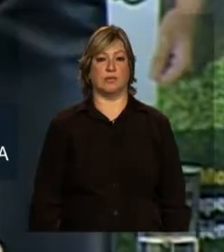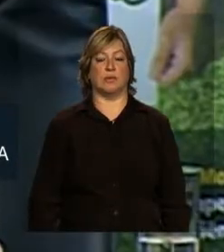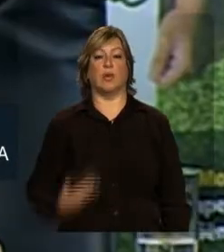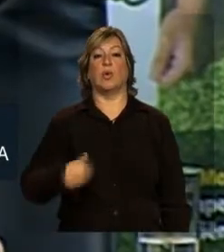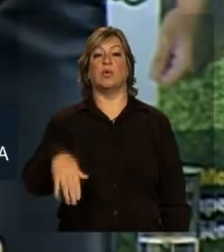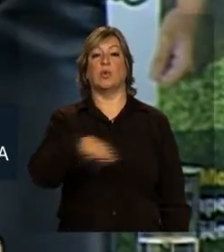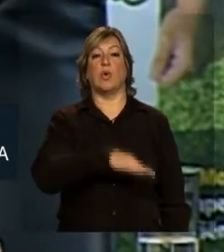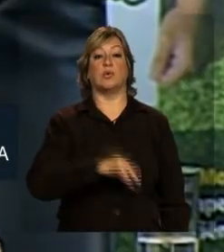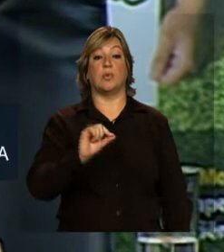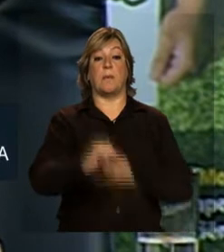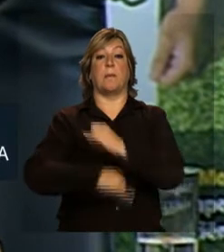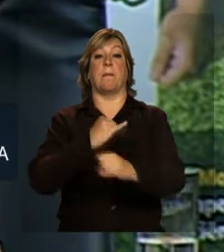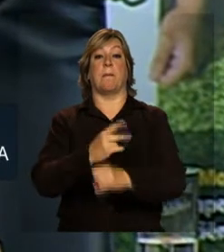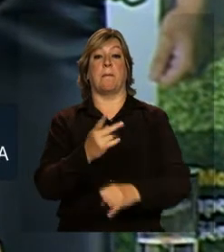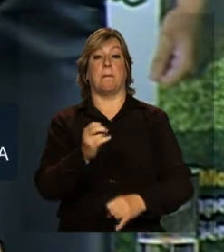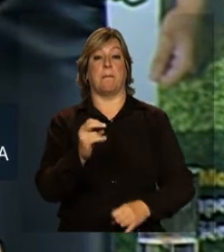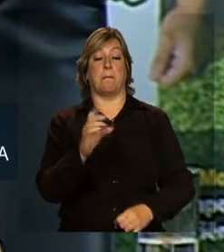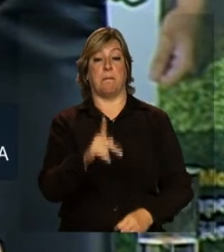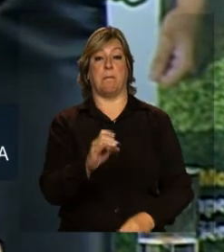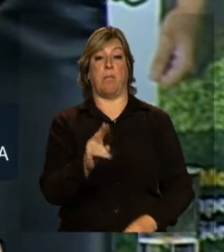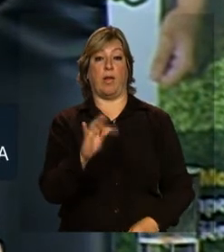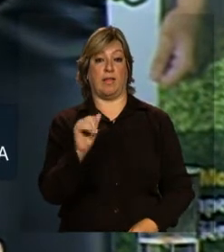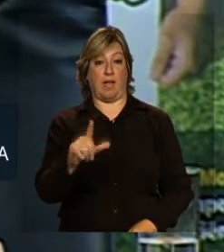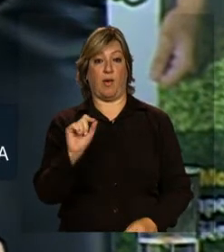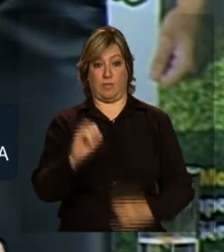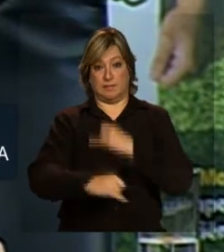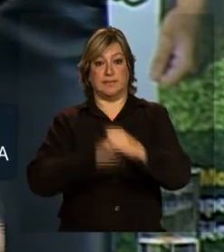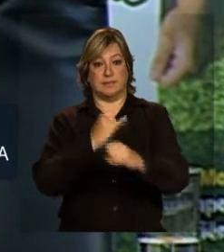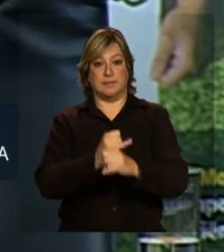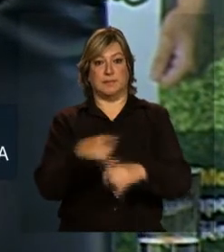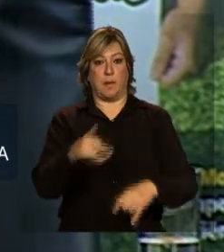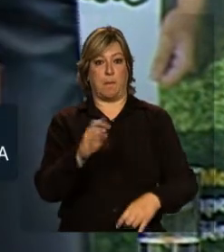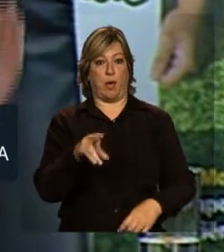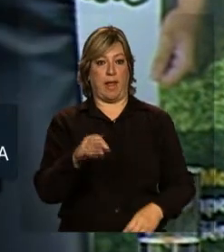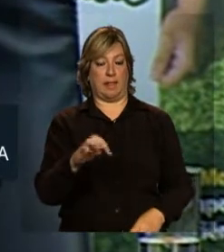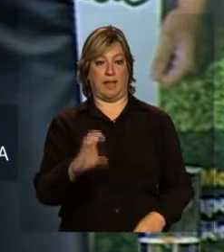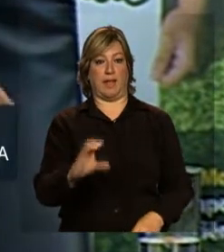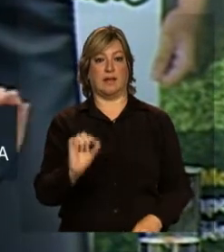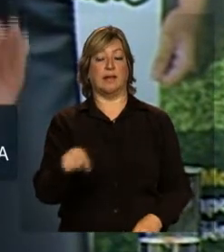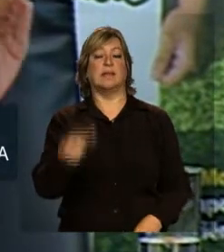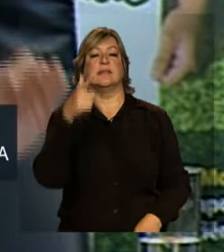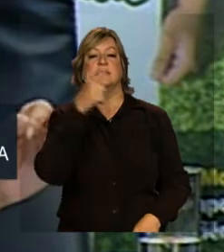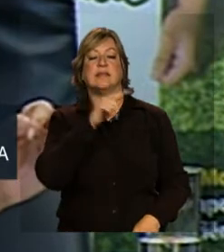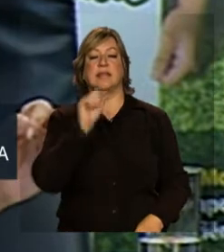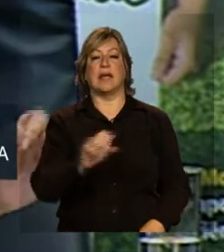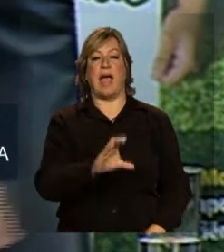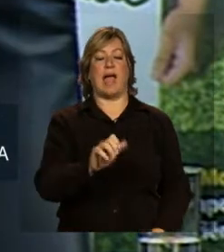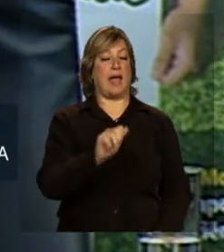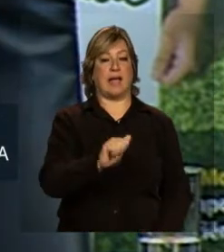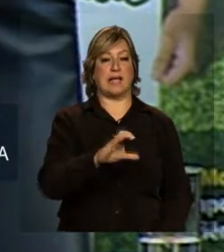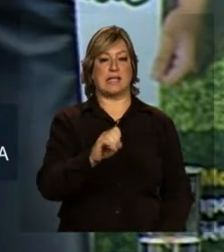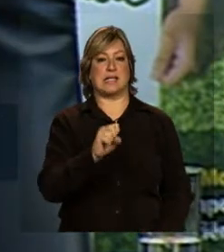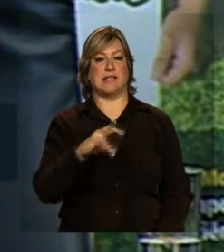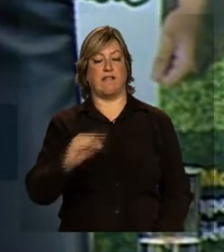do nosso portal do Pronatec, porque a adaptação, o portal acessível do Pronatec,